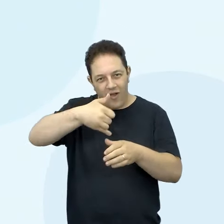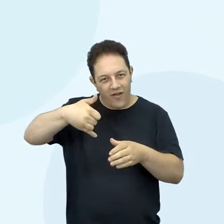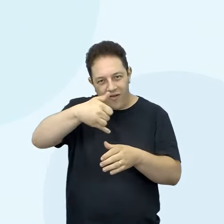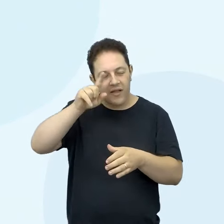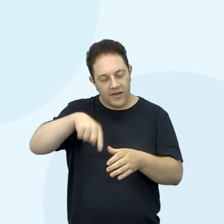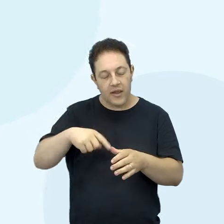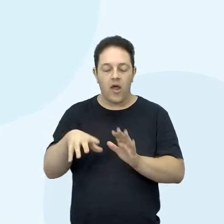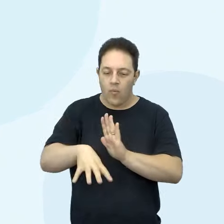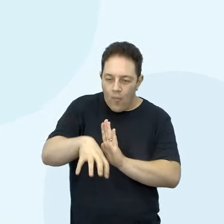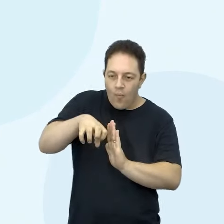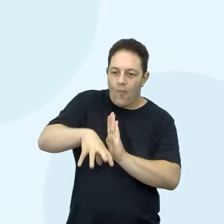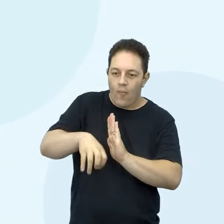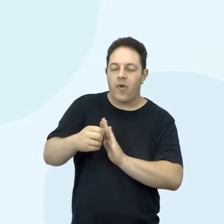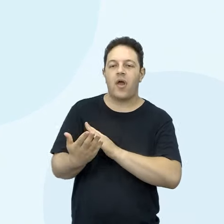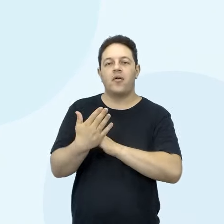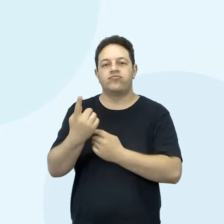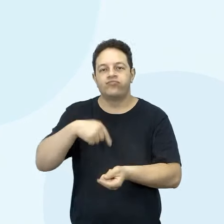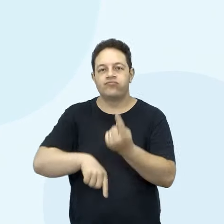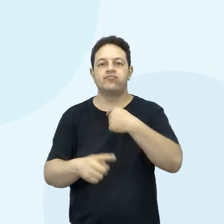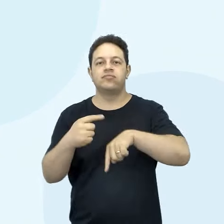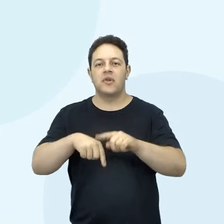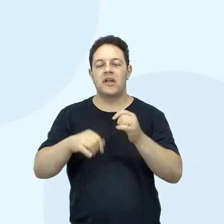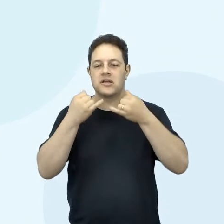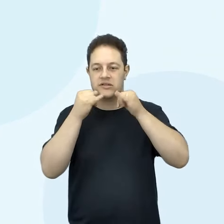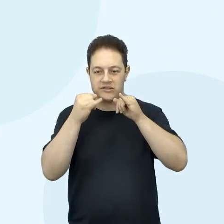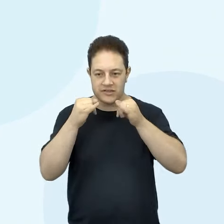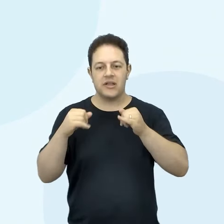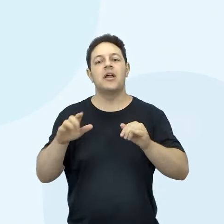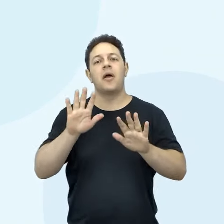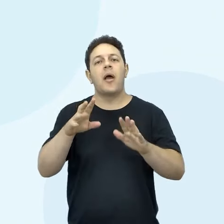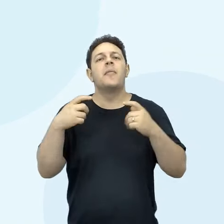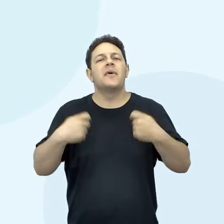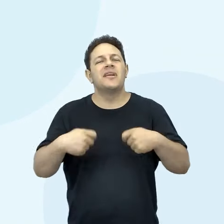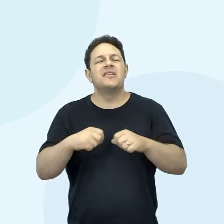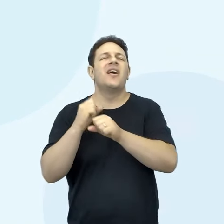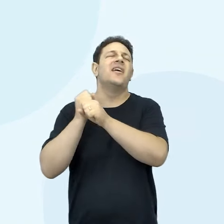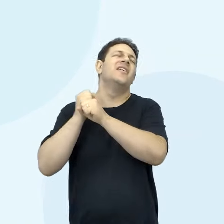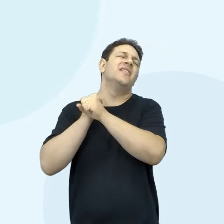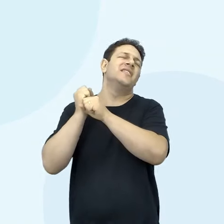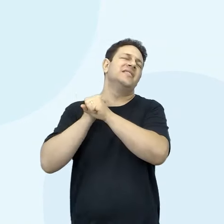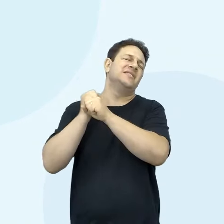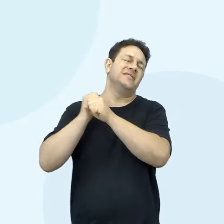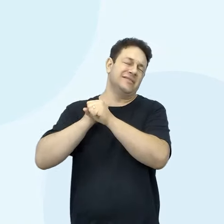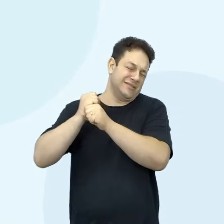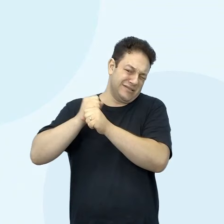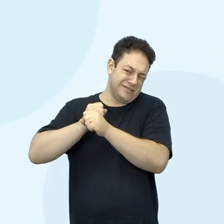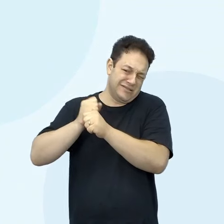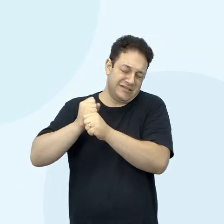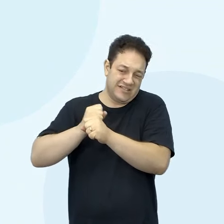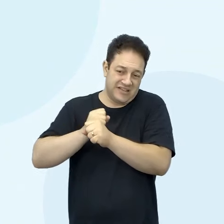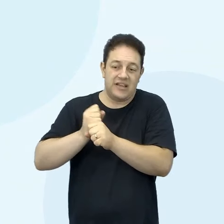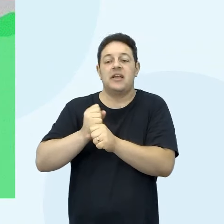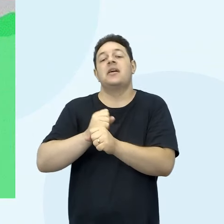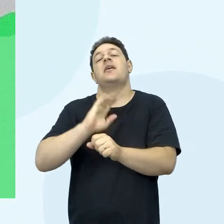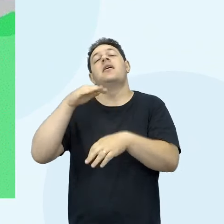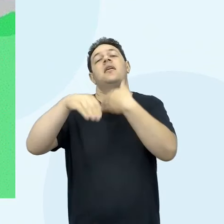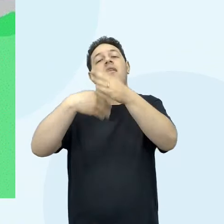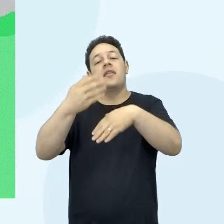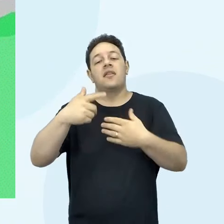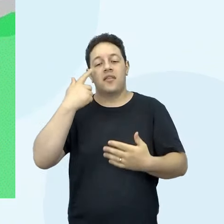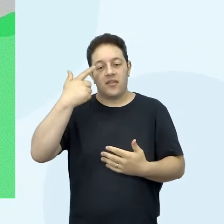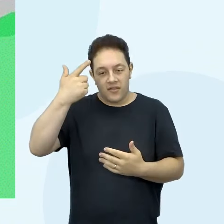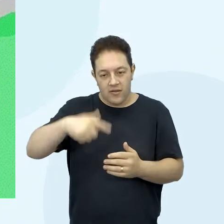fonte energética, precisaríamos aí de centenas de anos, né, para ter novamente aí o